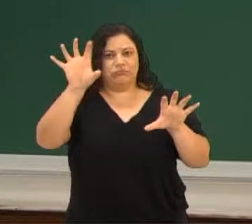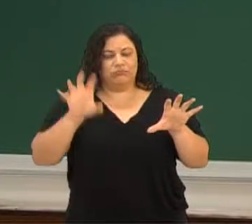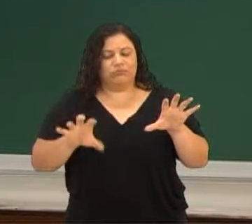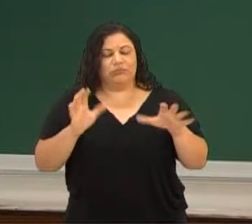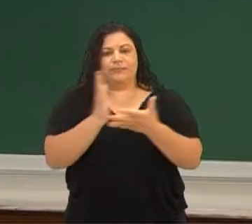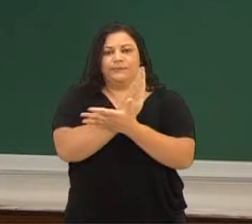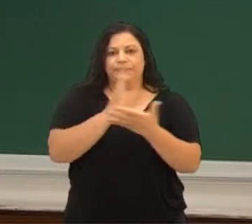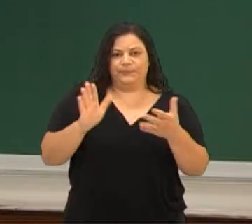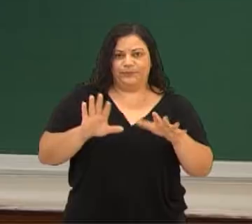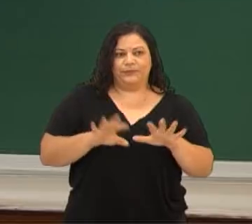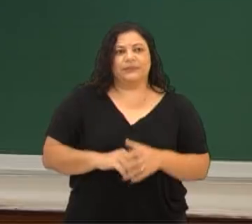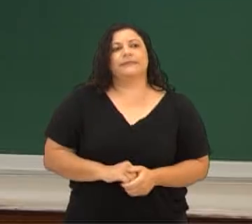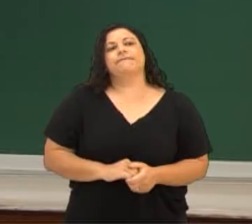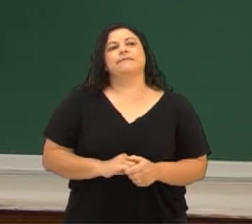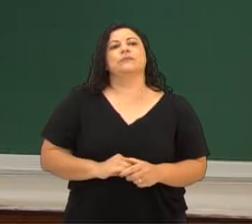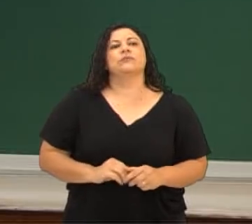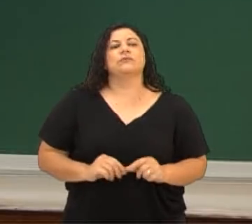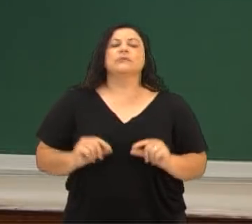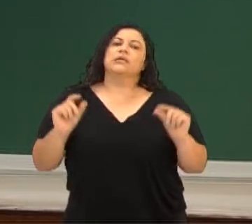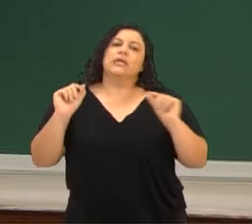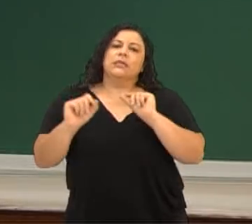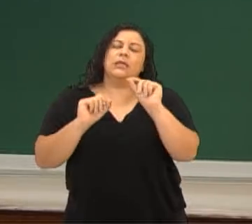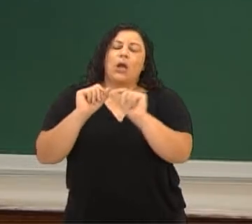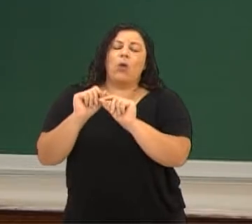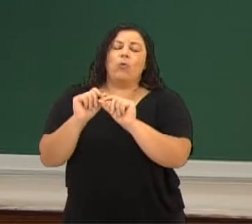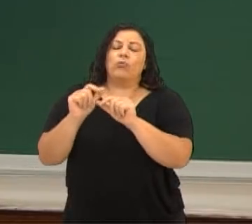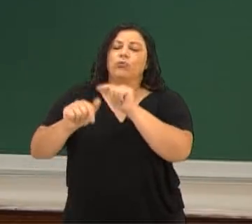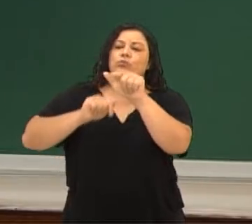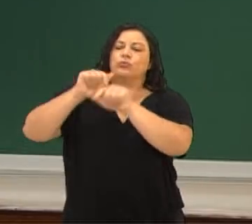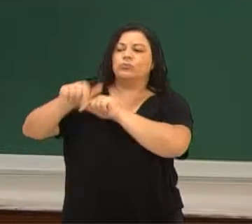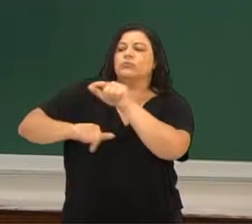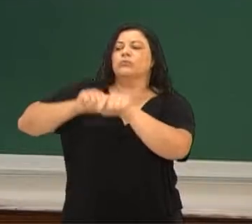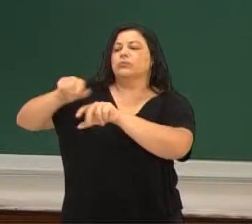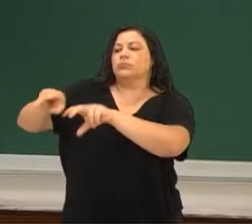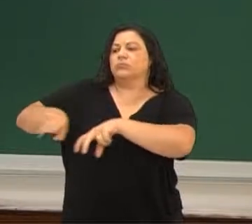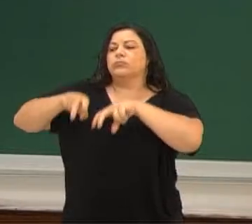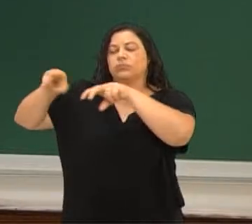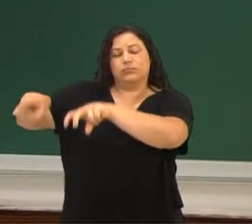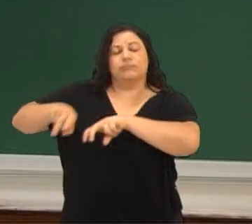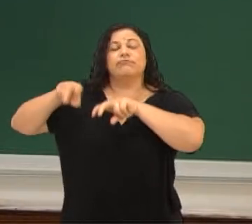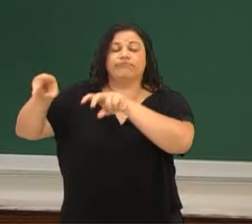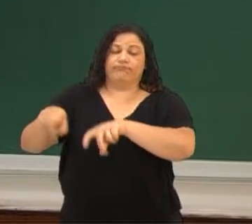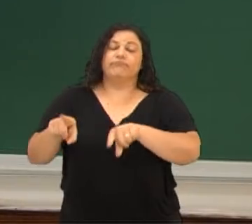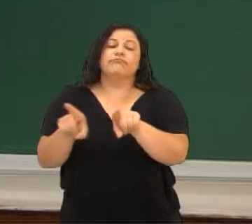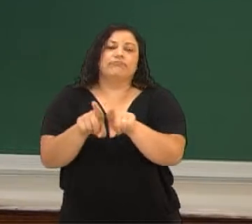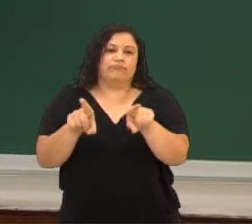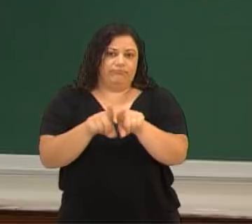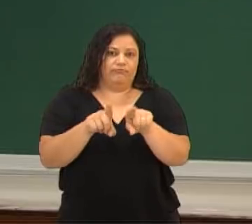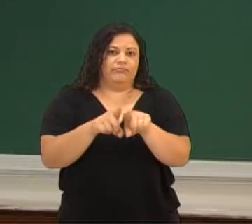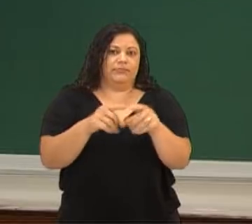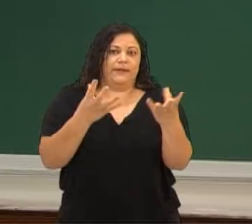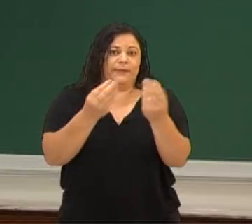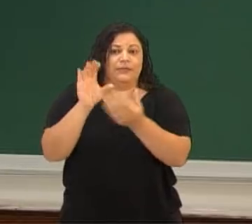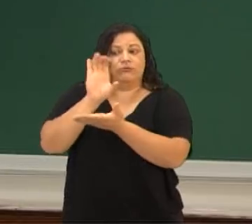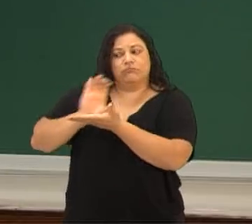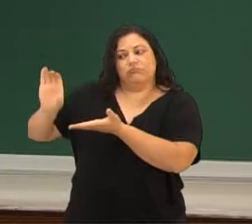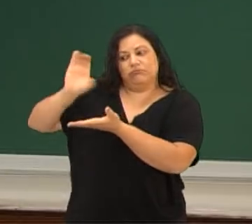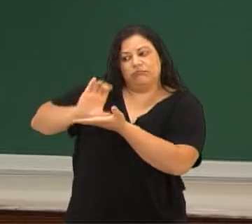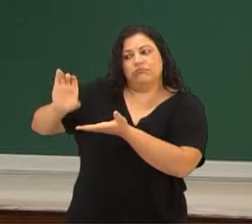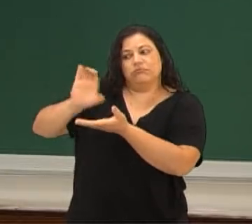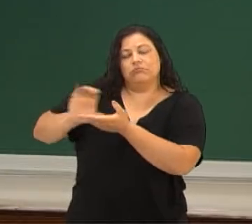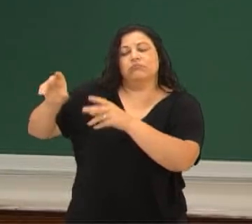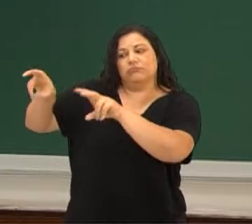cada região. A menor oferta de emprego no campo, né, agora a agricultura também está recebendo lá esse investimento tecnológico, assim